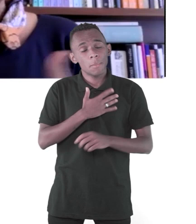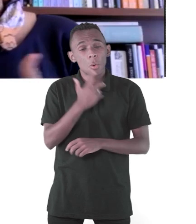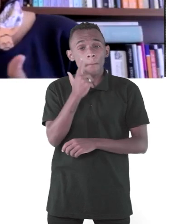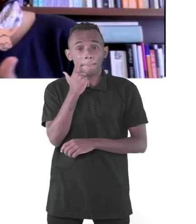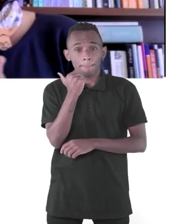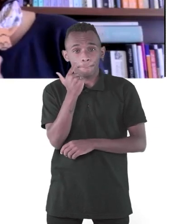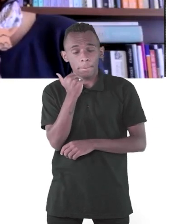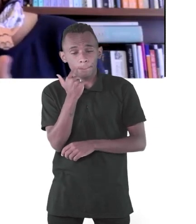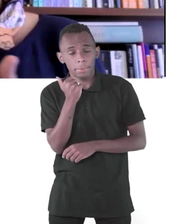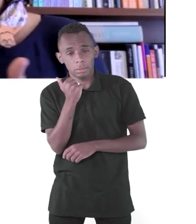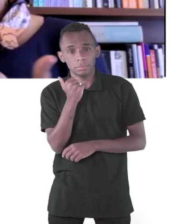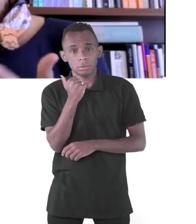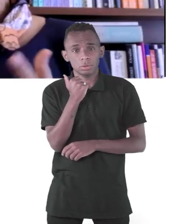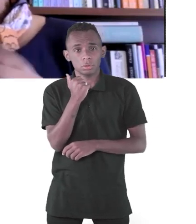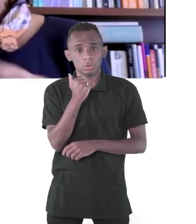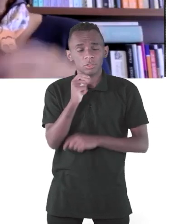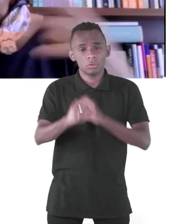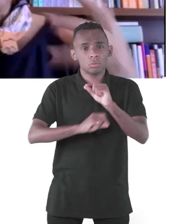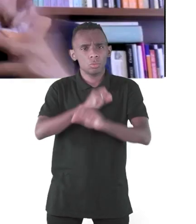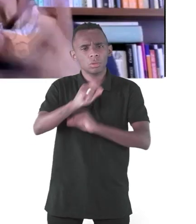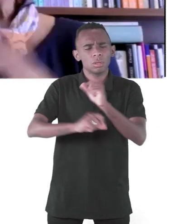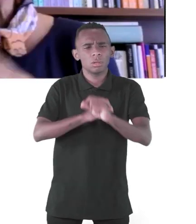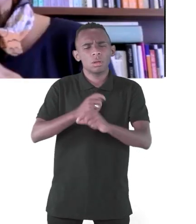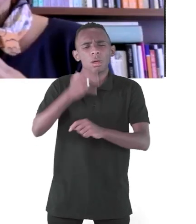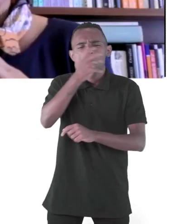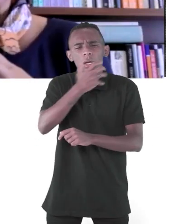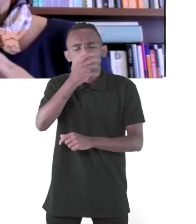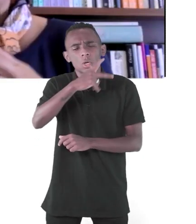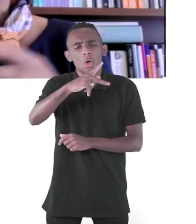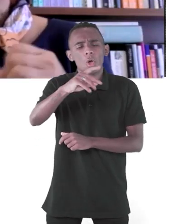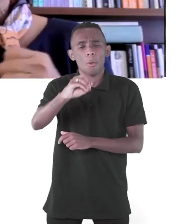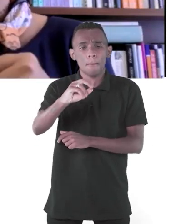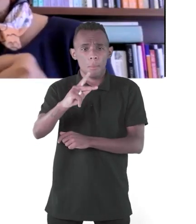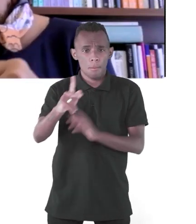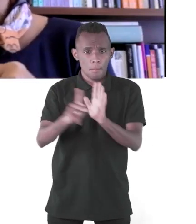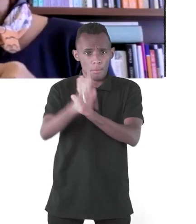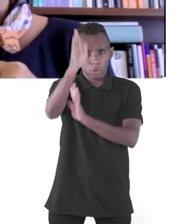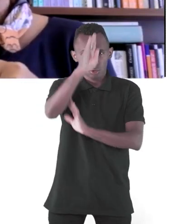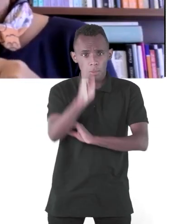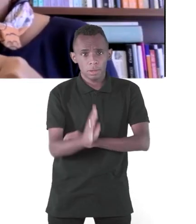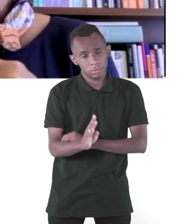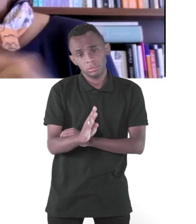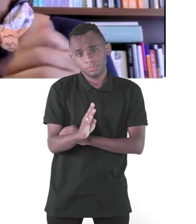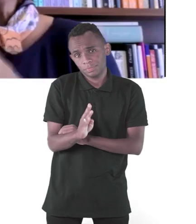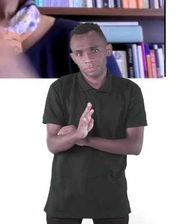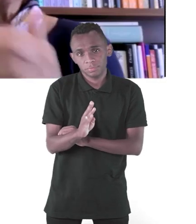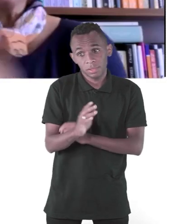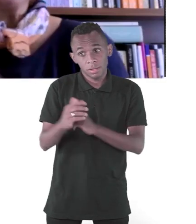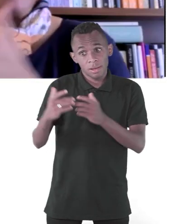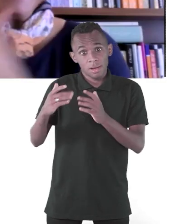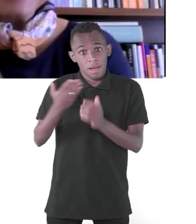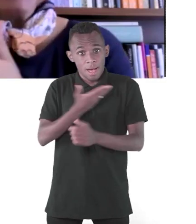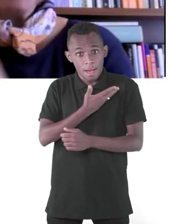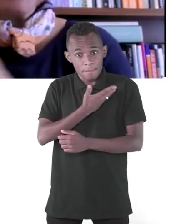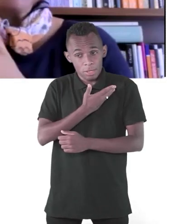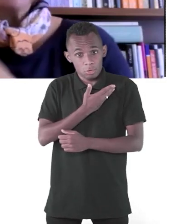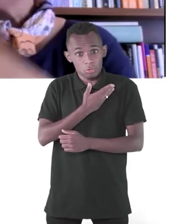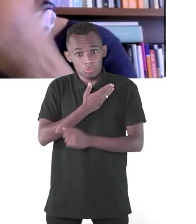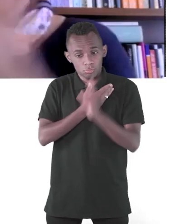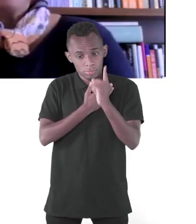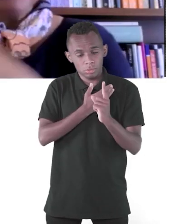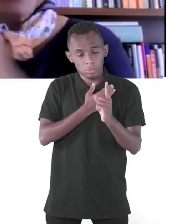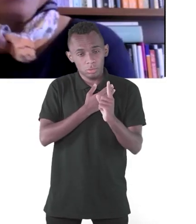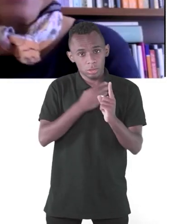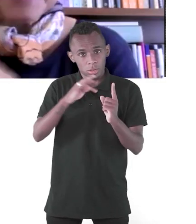pai trouxe a canção pop do Brasil para mim. Então, como ele foi amigo do Tim Maia quando